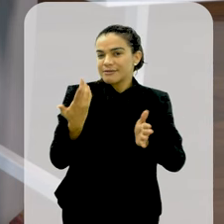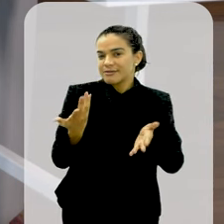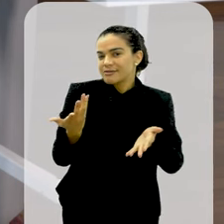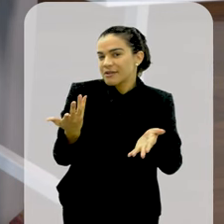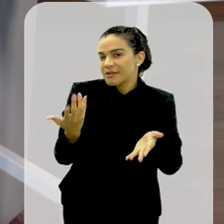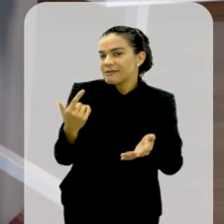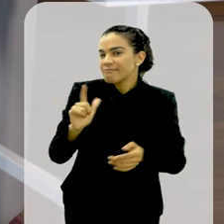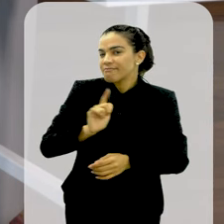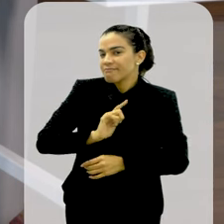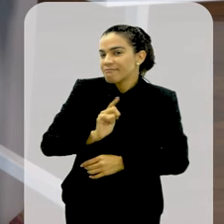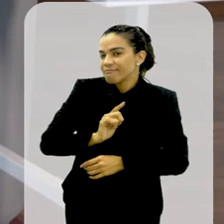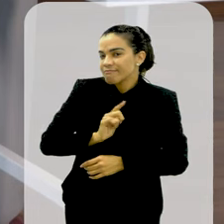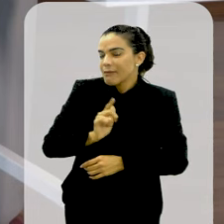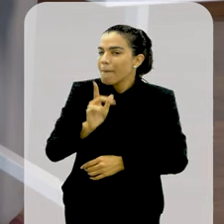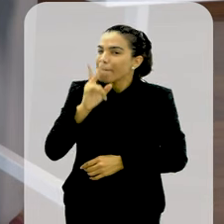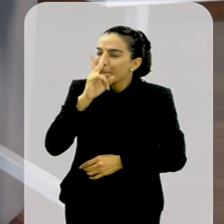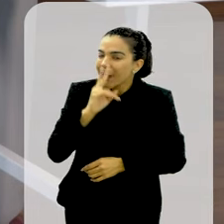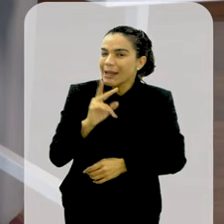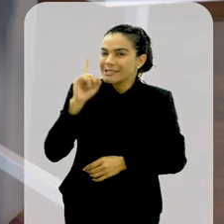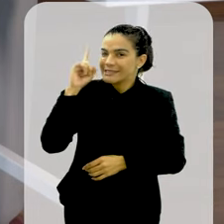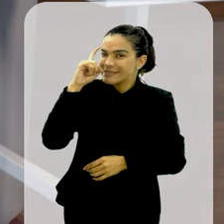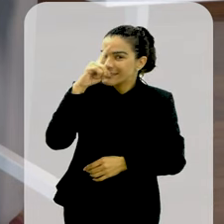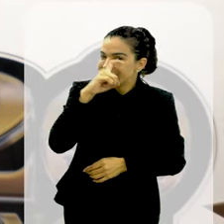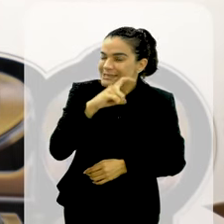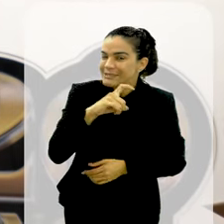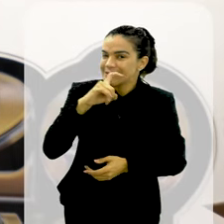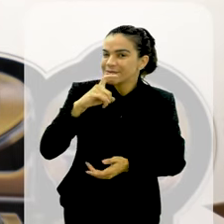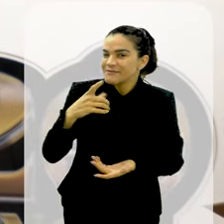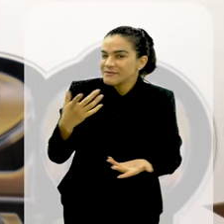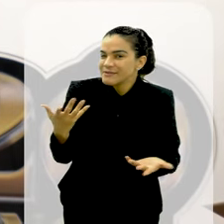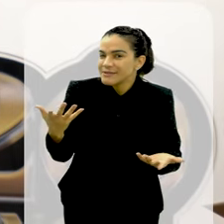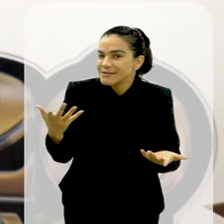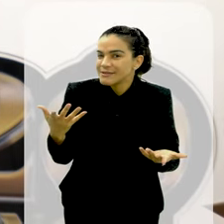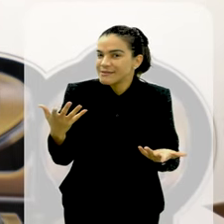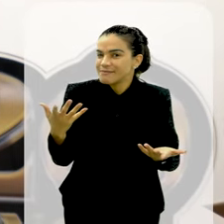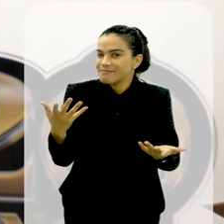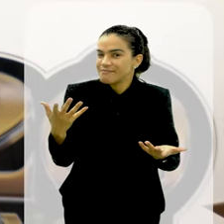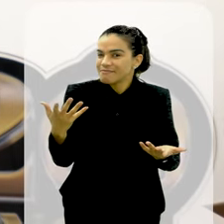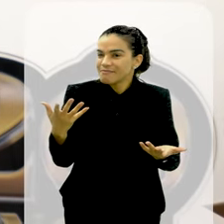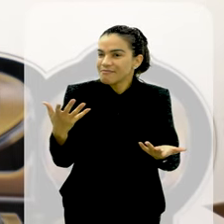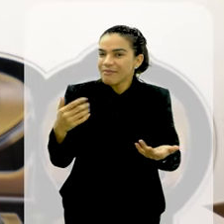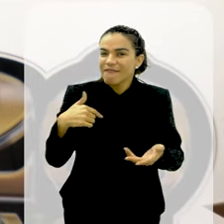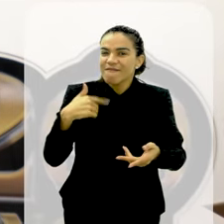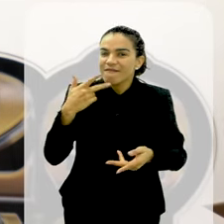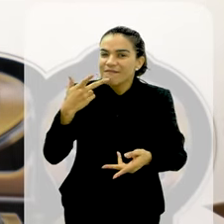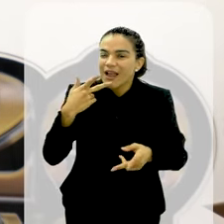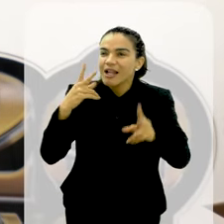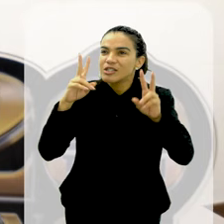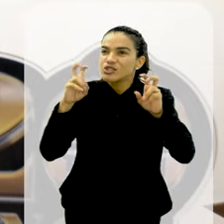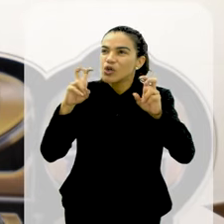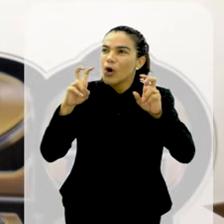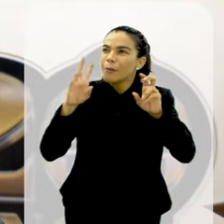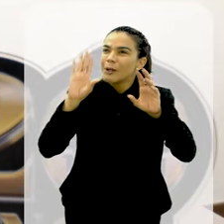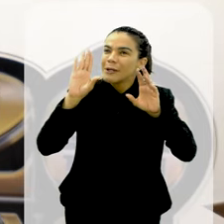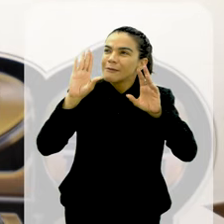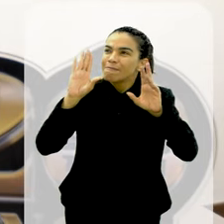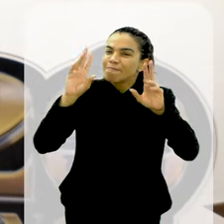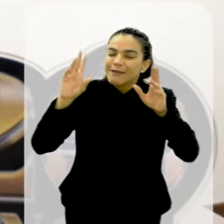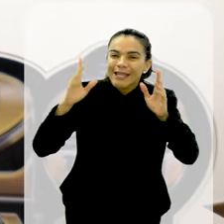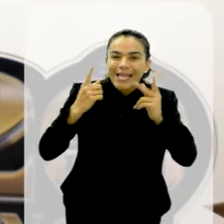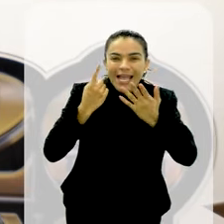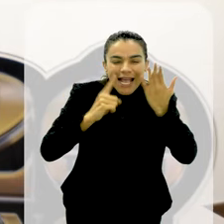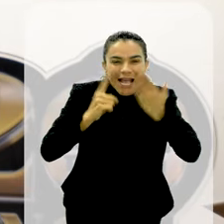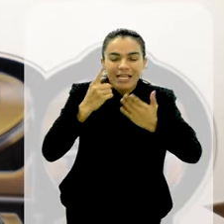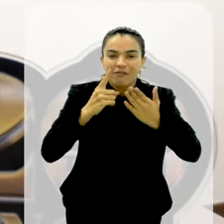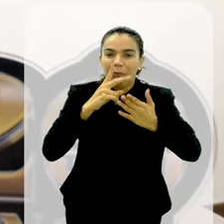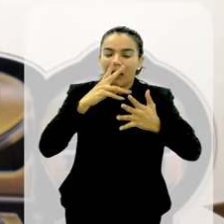falar isso, né? E difícil, parece difícil a coisa se concretizar. Acho que quando a gente fala de mexer no carnaval,